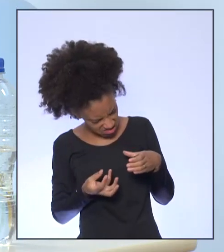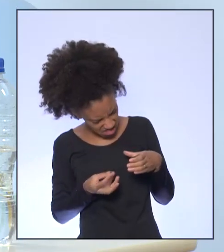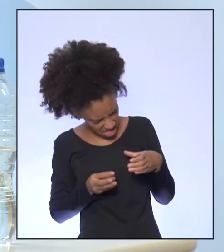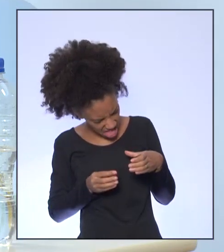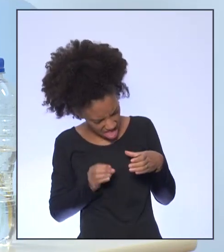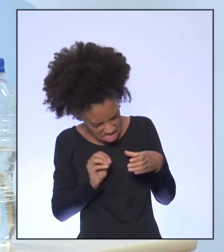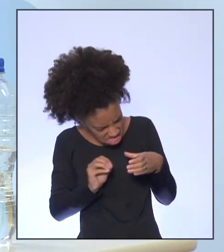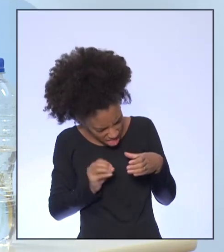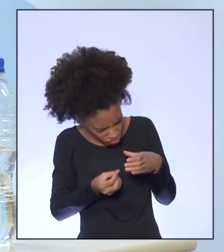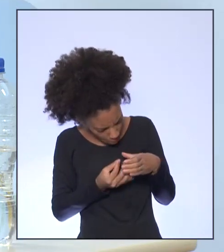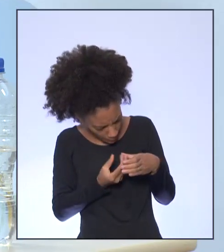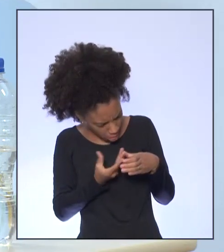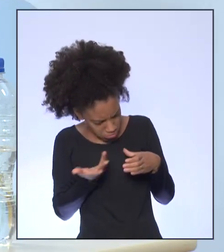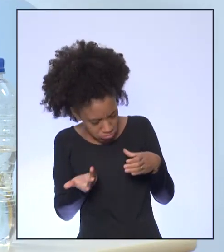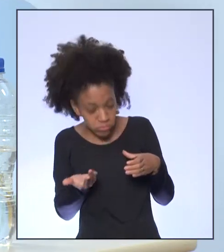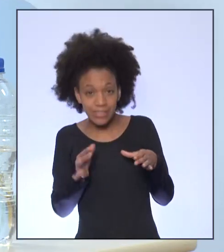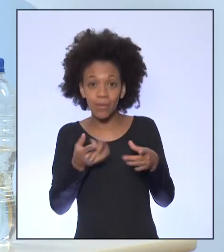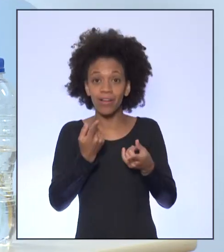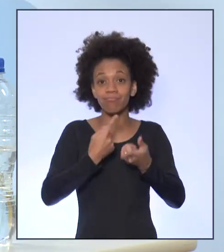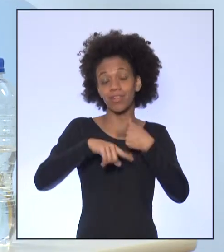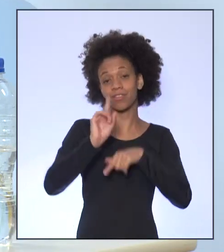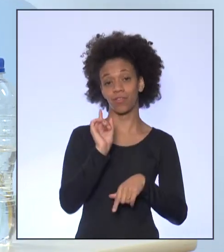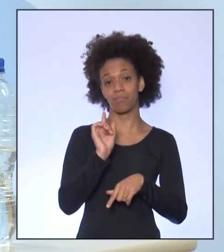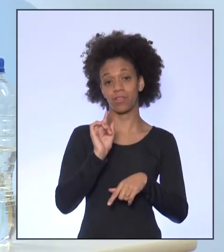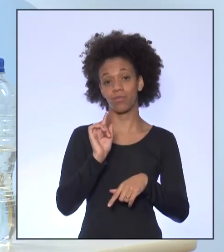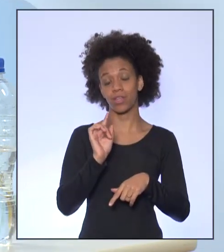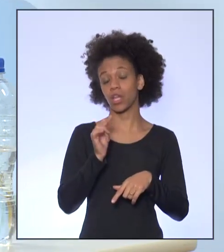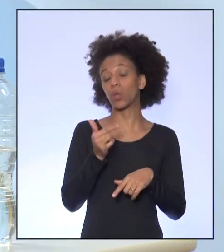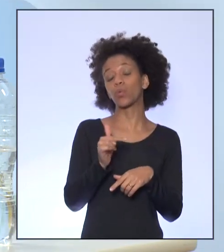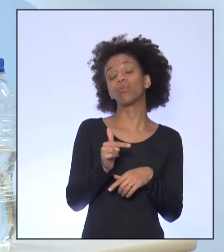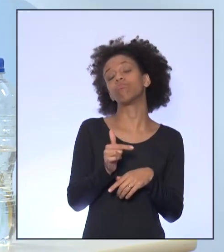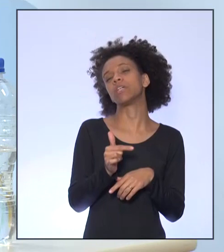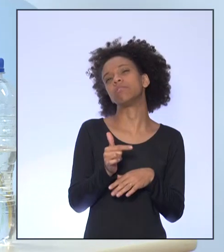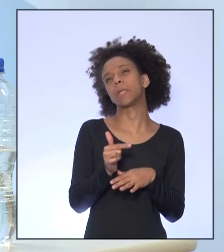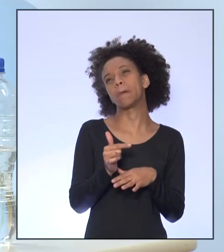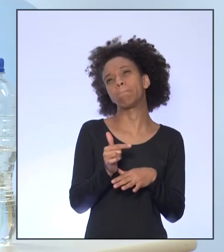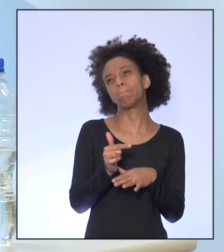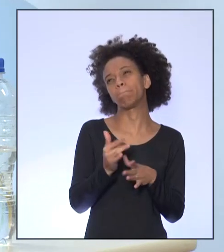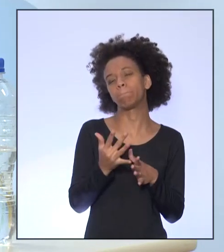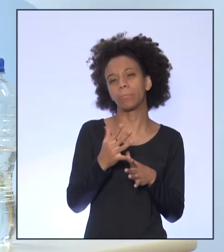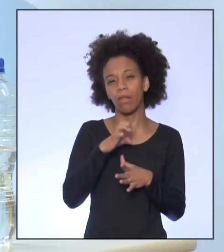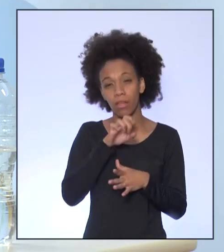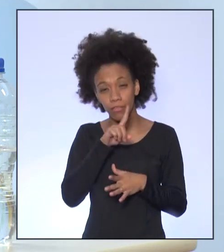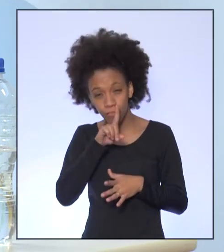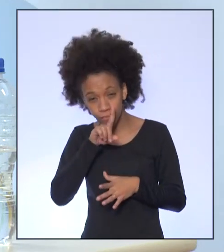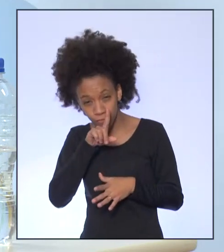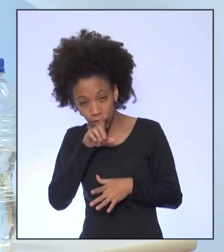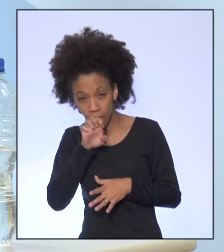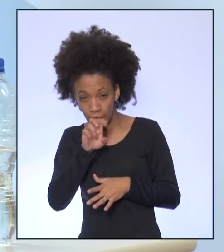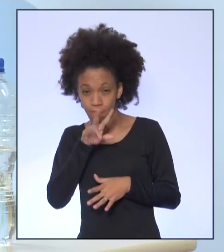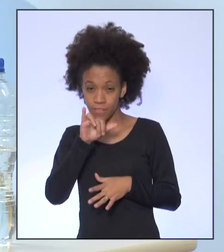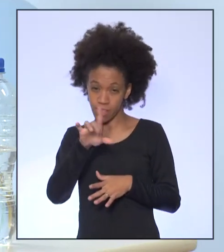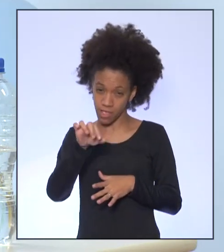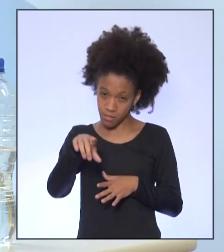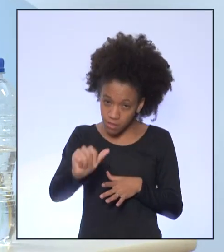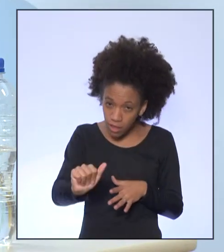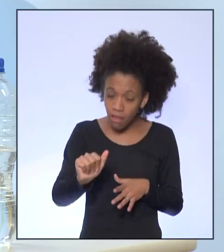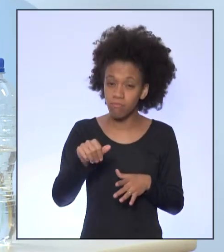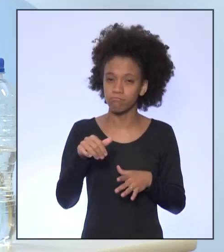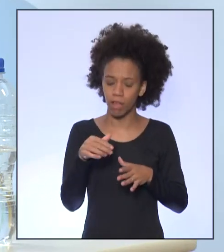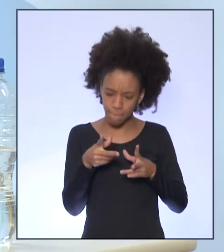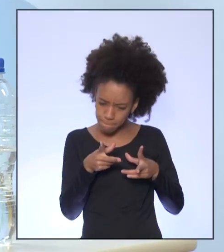borbulhando. Então, aí é uma transformação que ela não teve evidências visíveis, que foram perceptíveis a olho